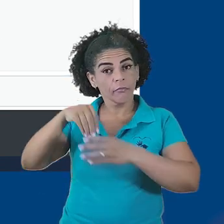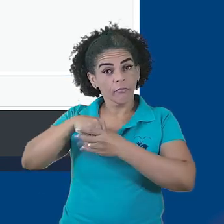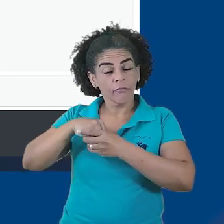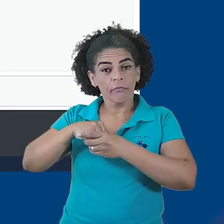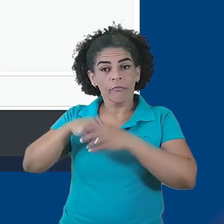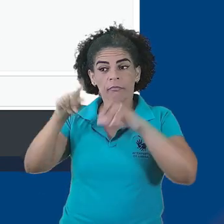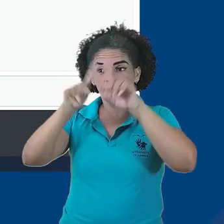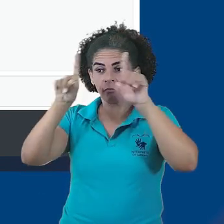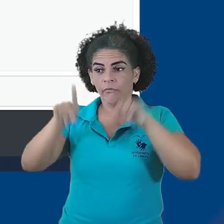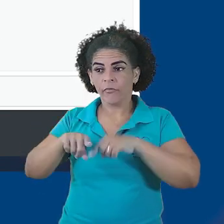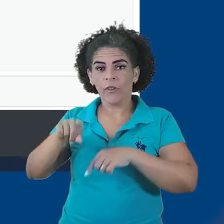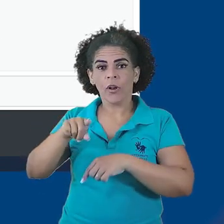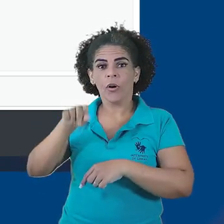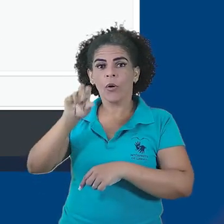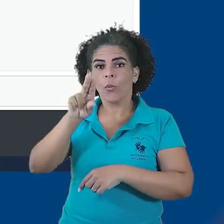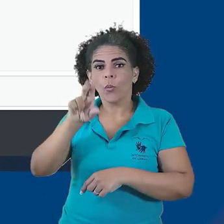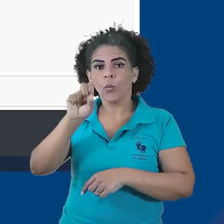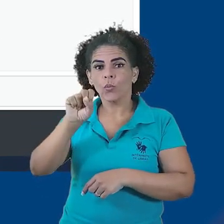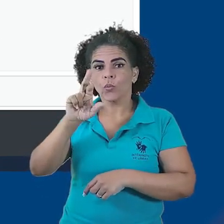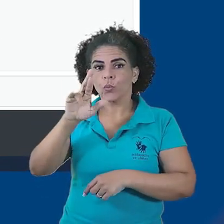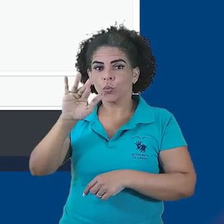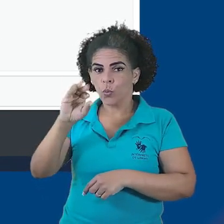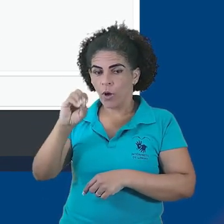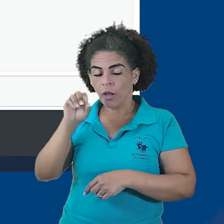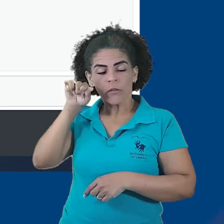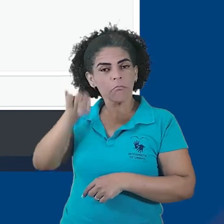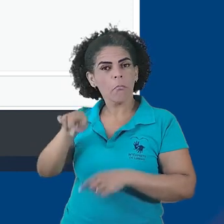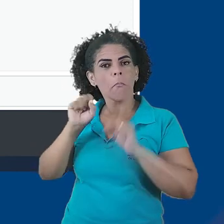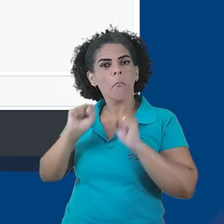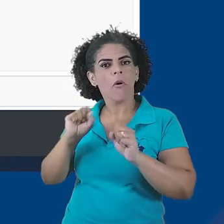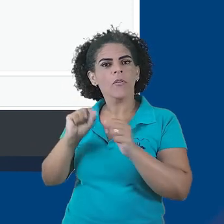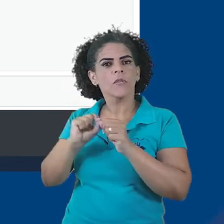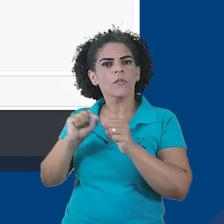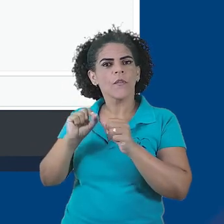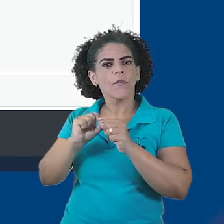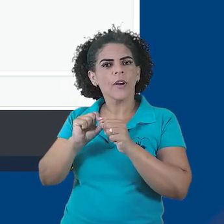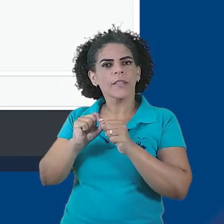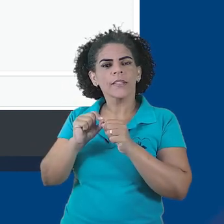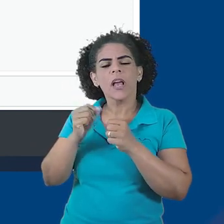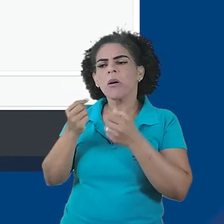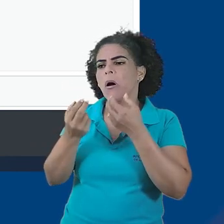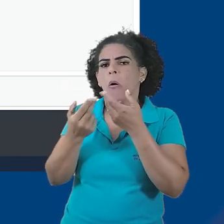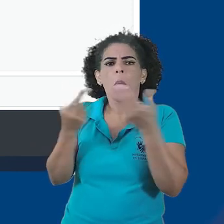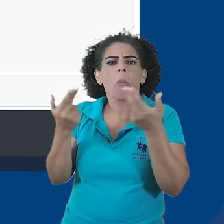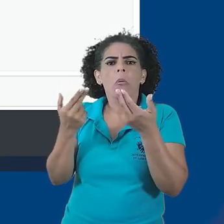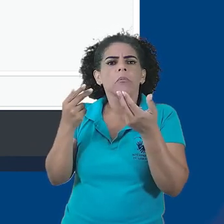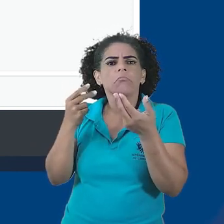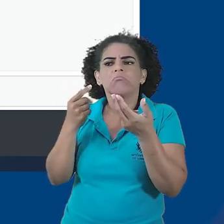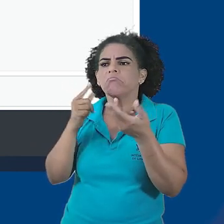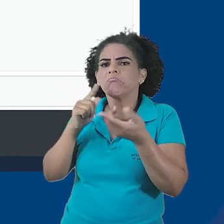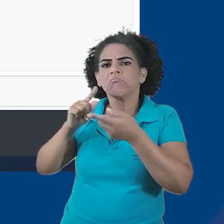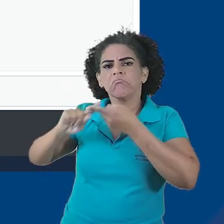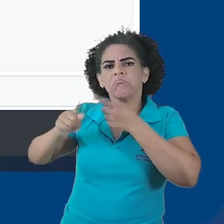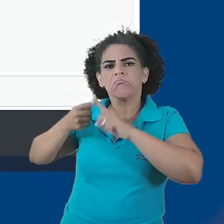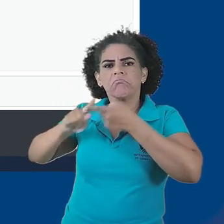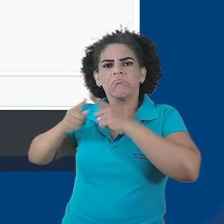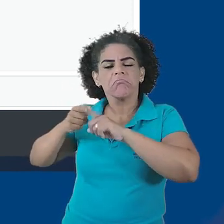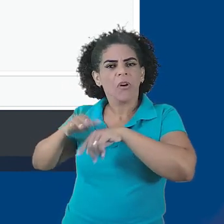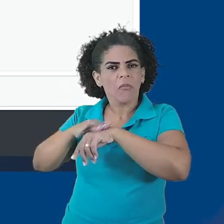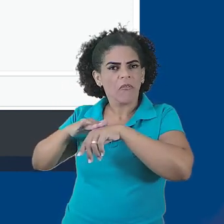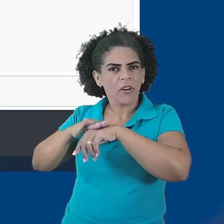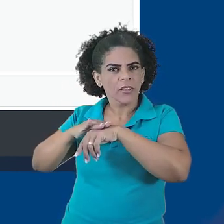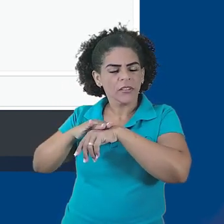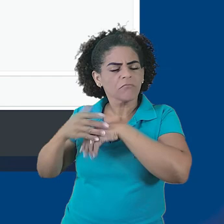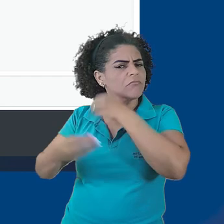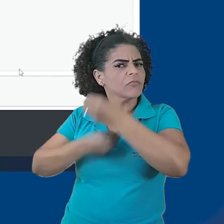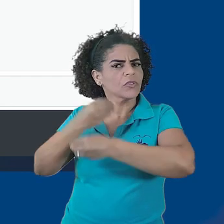de dentro da página de usuários também é possível efetuar operações sobre essas conversas para ter